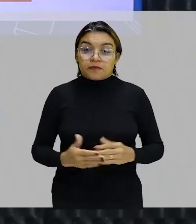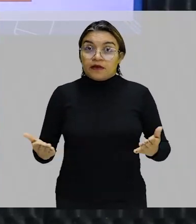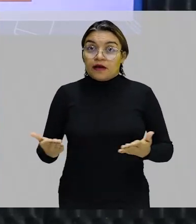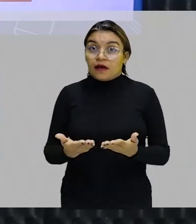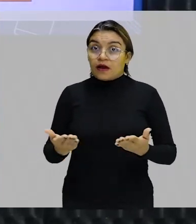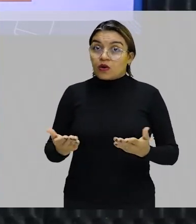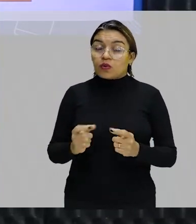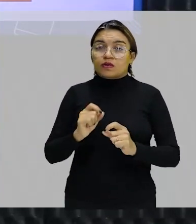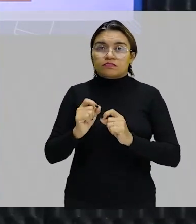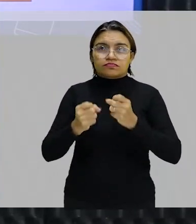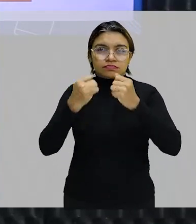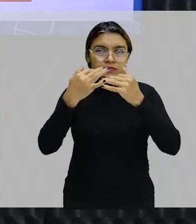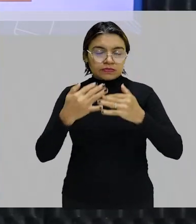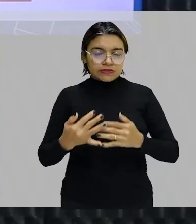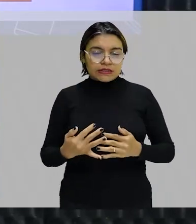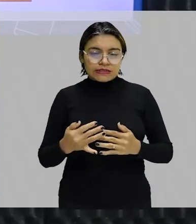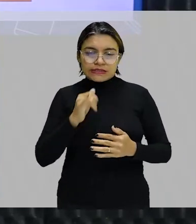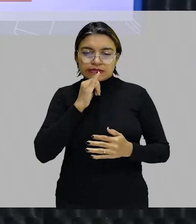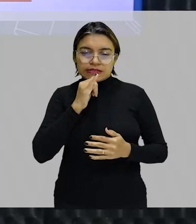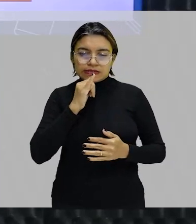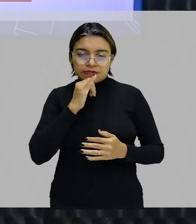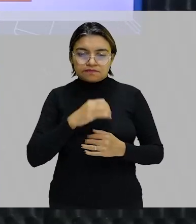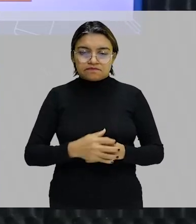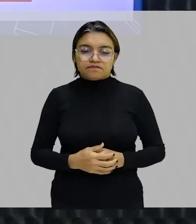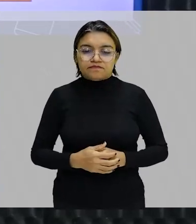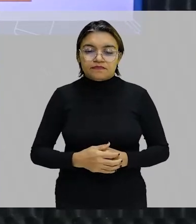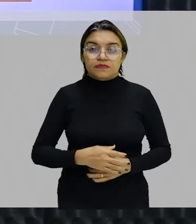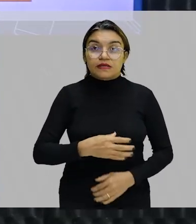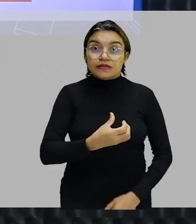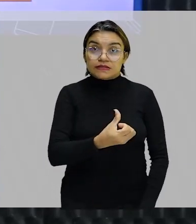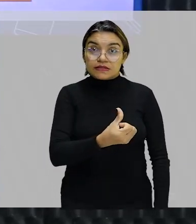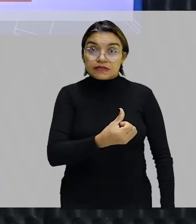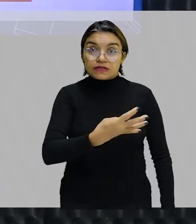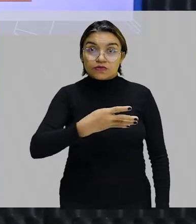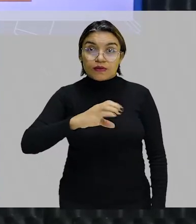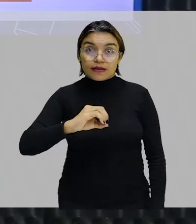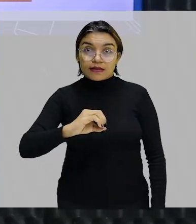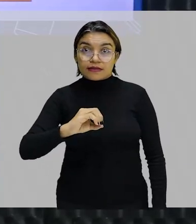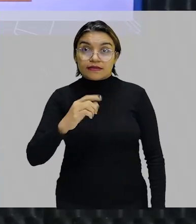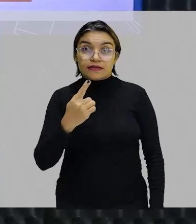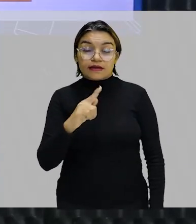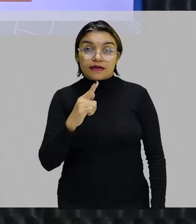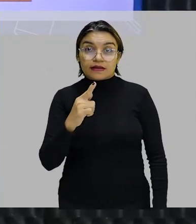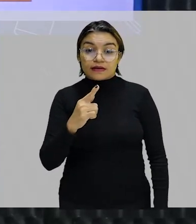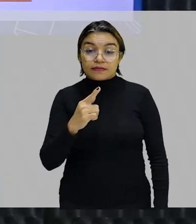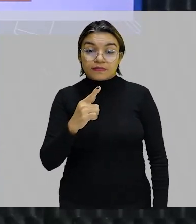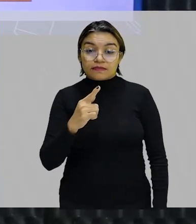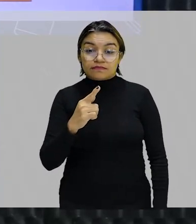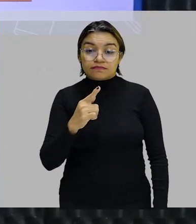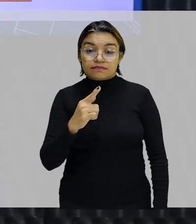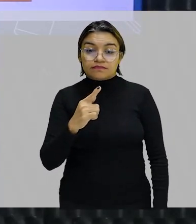do problema, certo? A pergunta, ó, eu tenho 640 gramas de carbonato de cálcio, não 100,